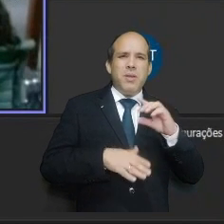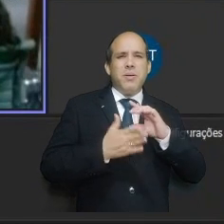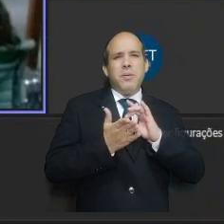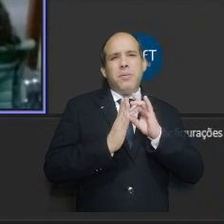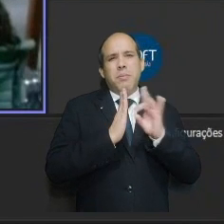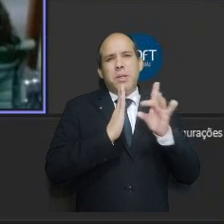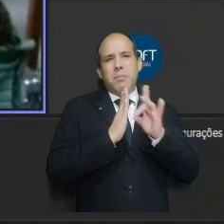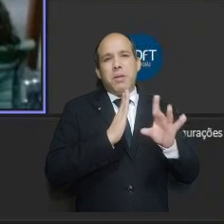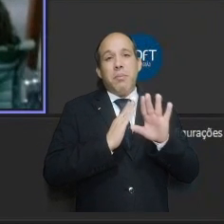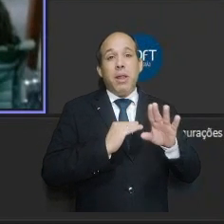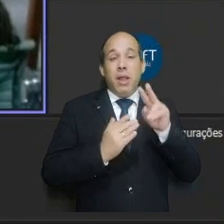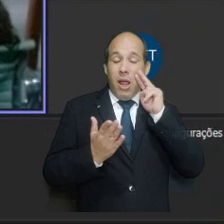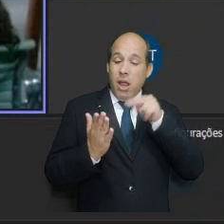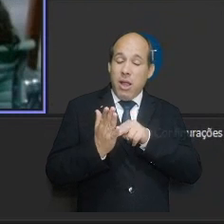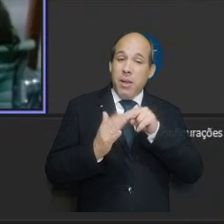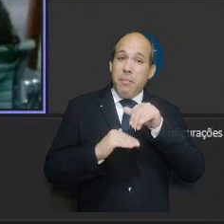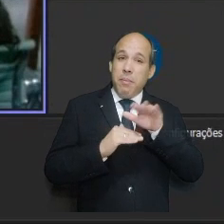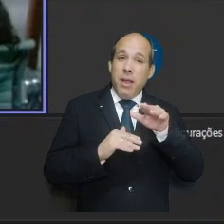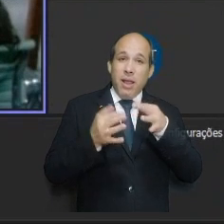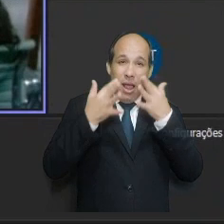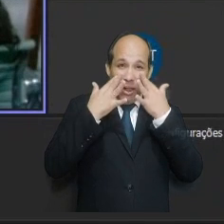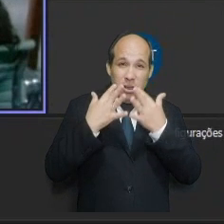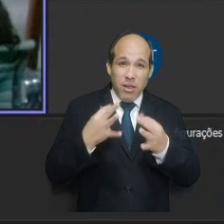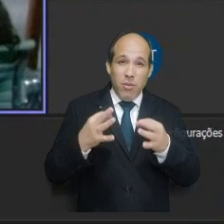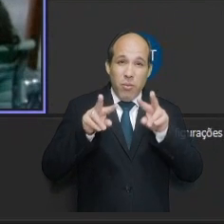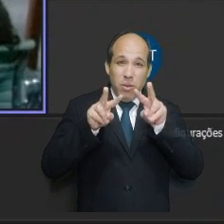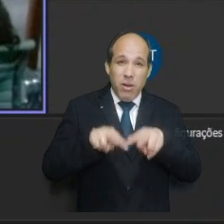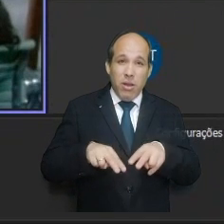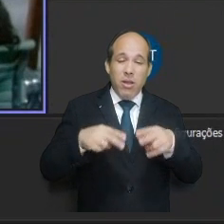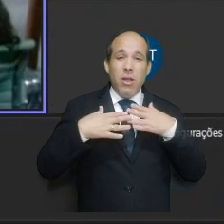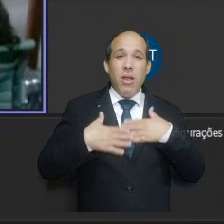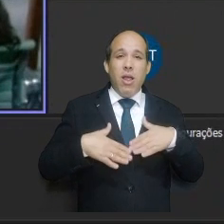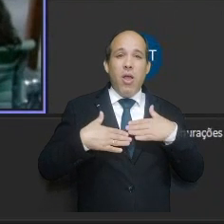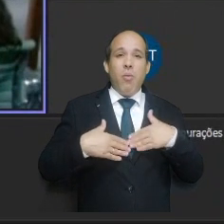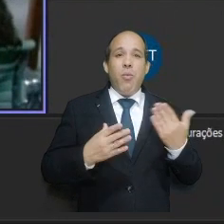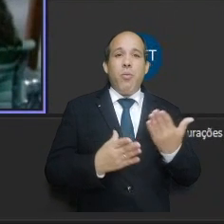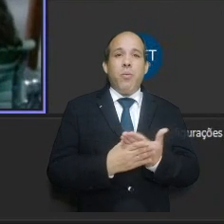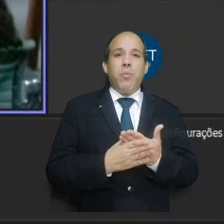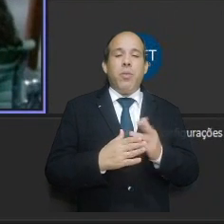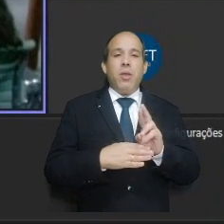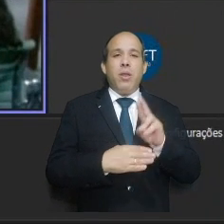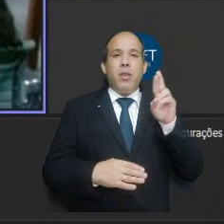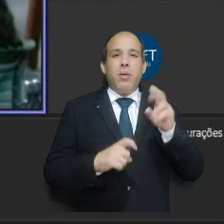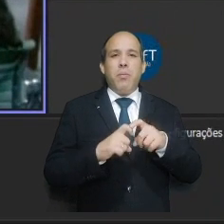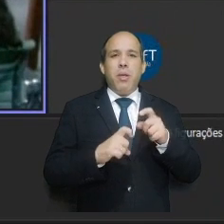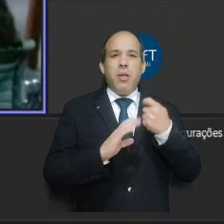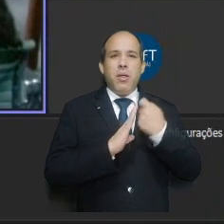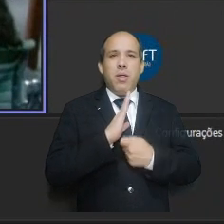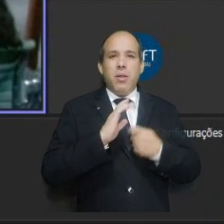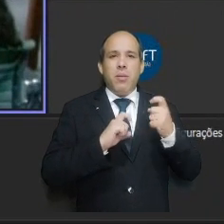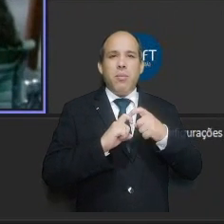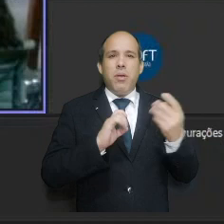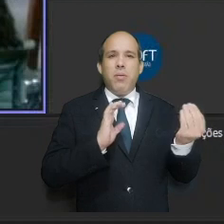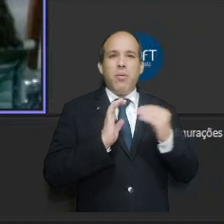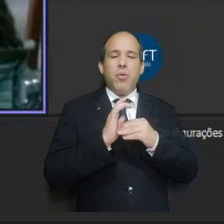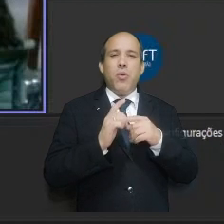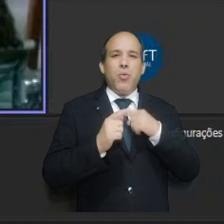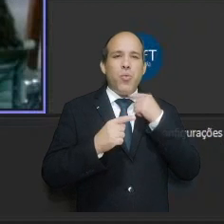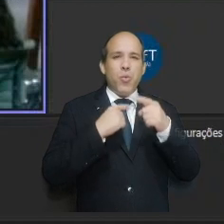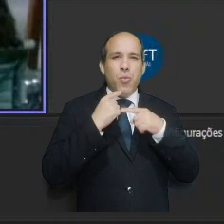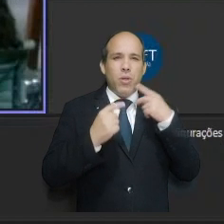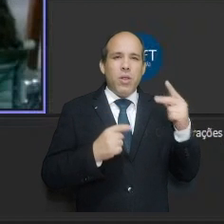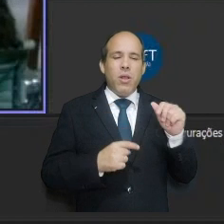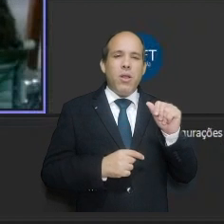os IDs com as respectivas páginas, mas o que me chamou muita atenção ao ler detalhadamente o processo é que no relatório médico consta